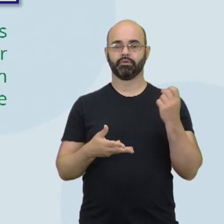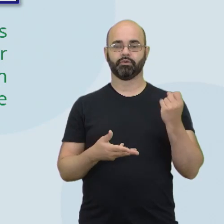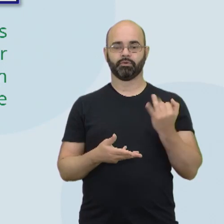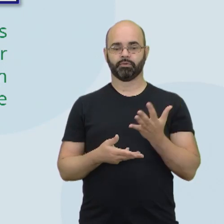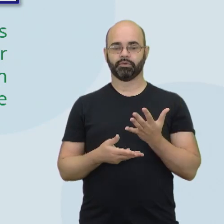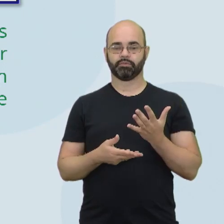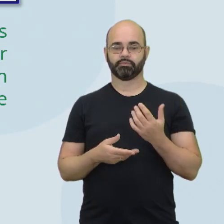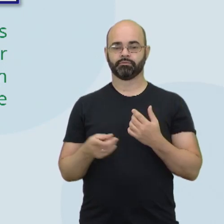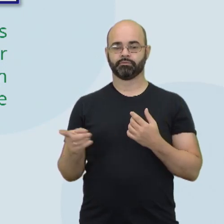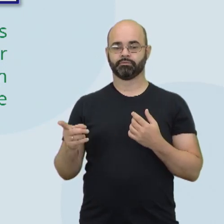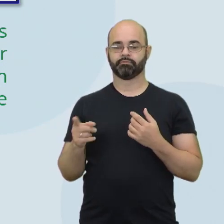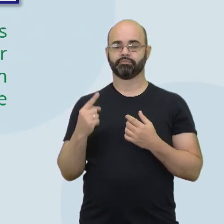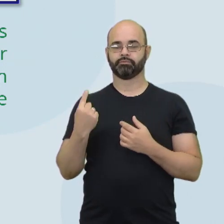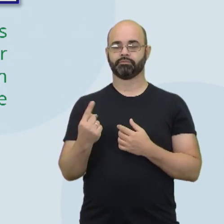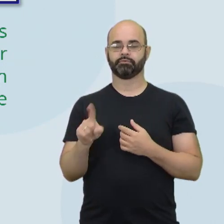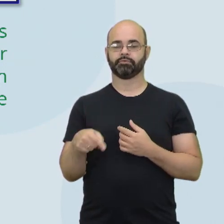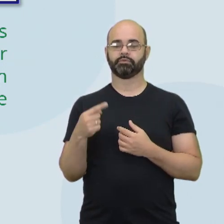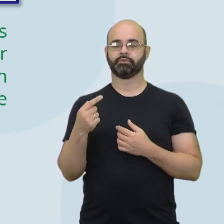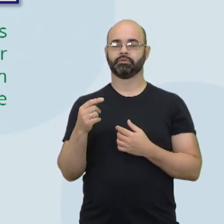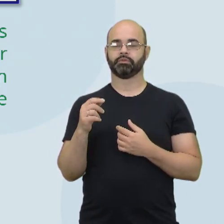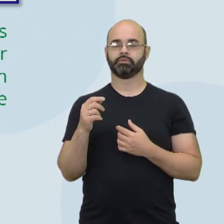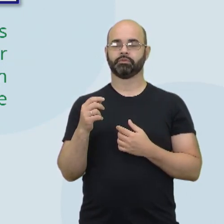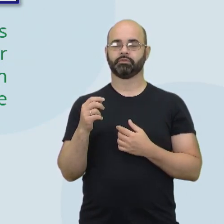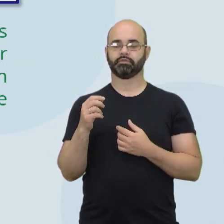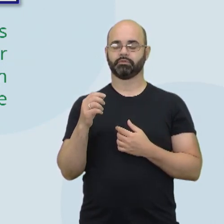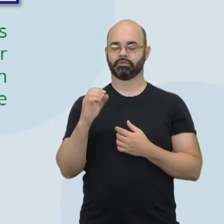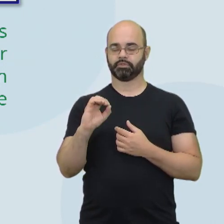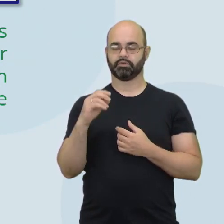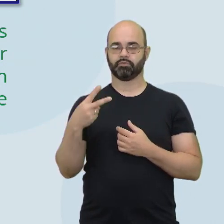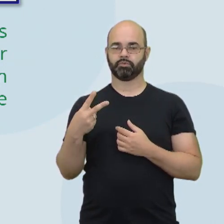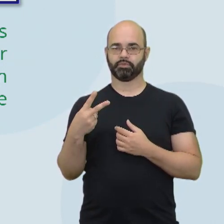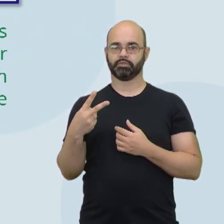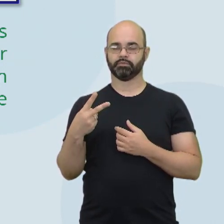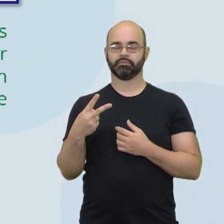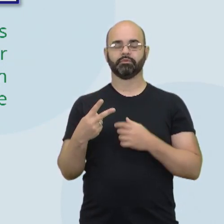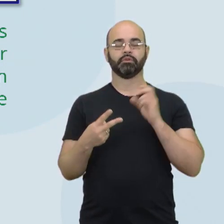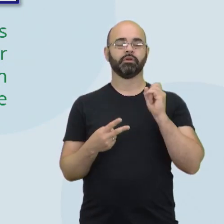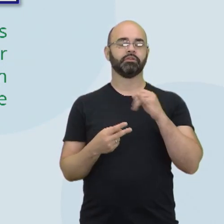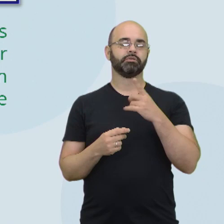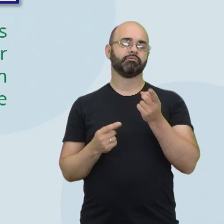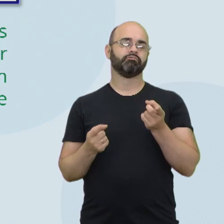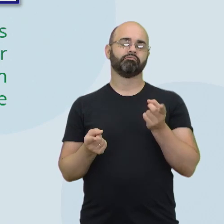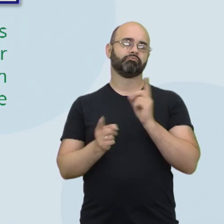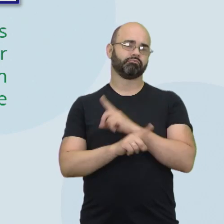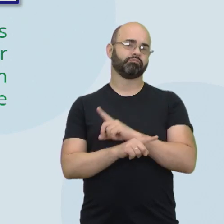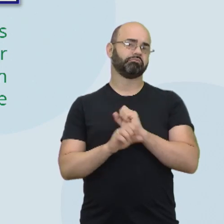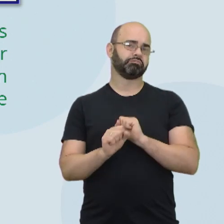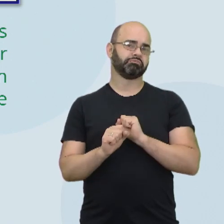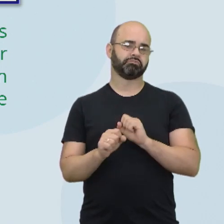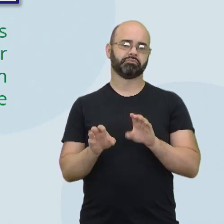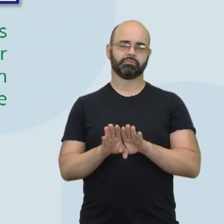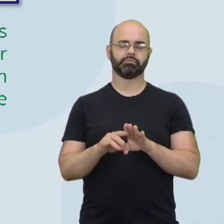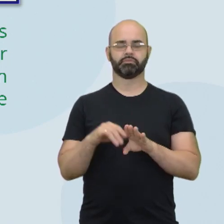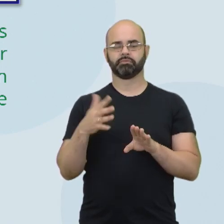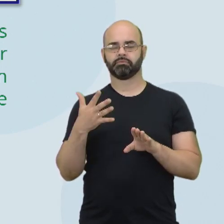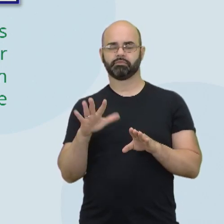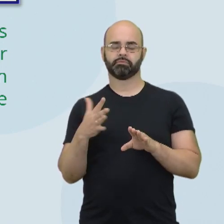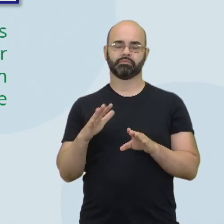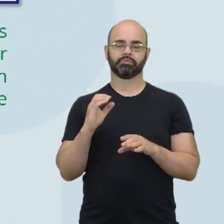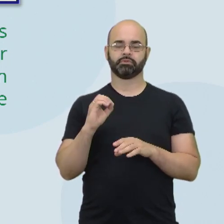essa constante aqui, 1,02. Mas se você fez o contrário, você provavelmente deve ter achado aí mais ou